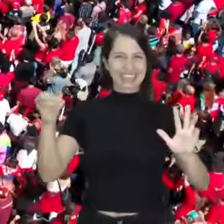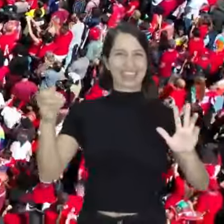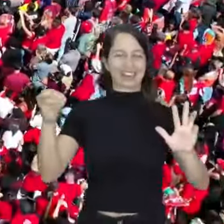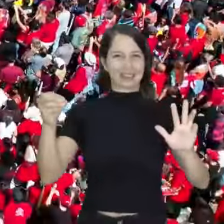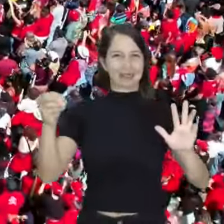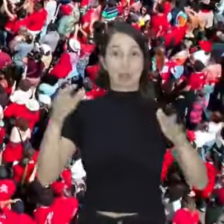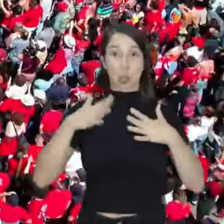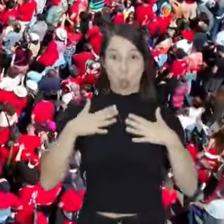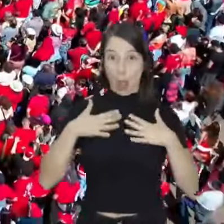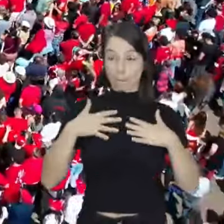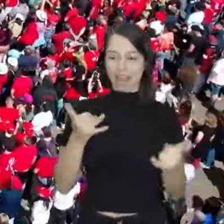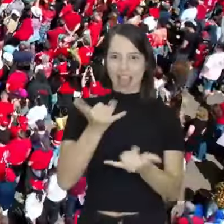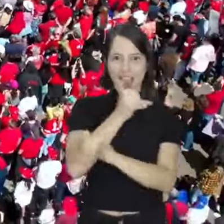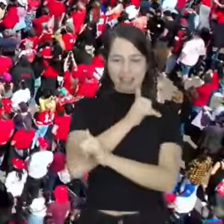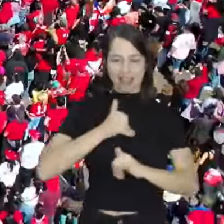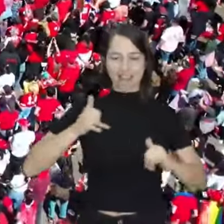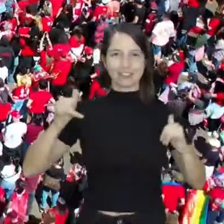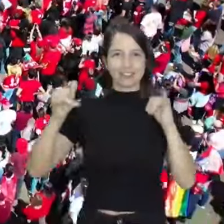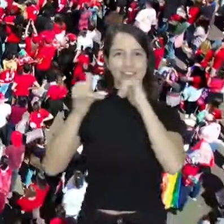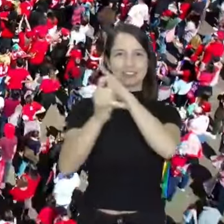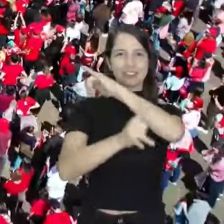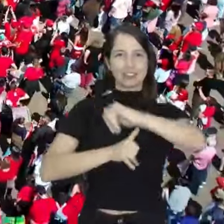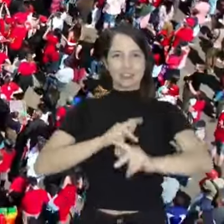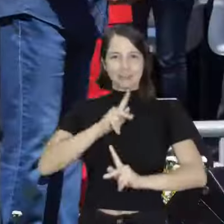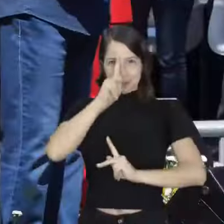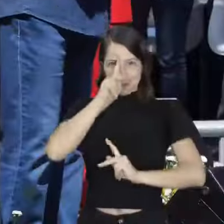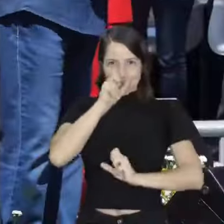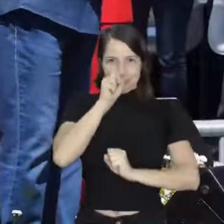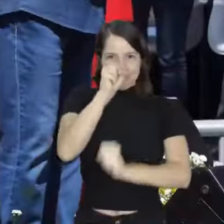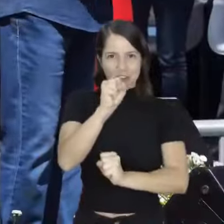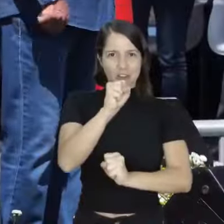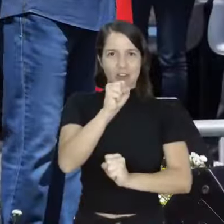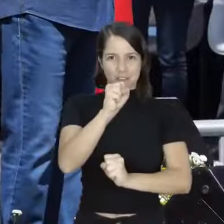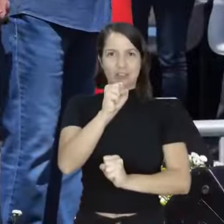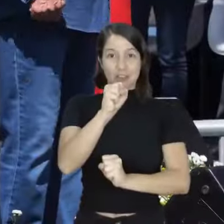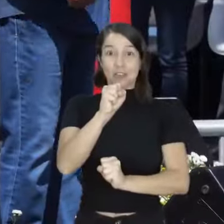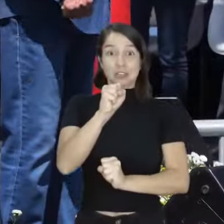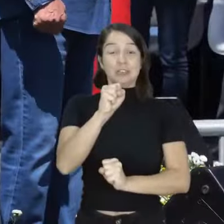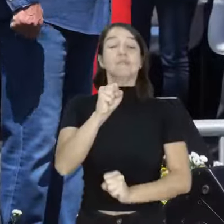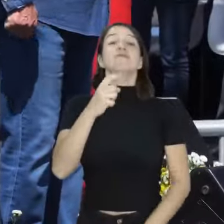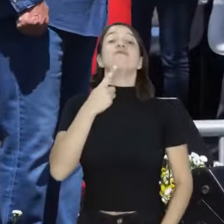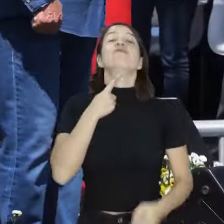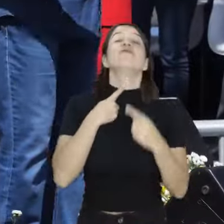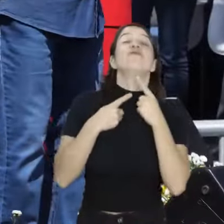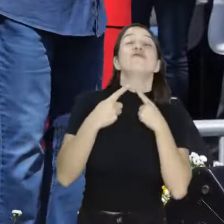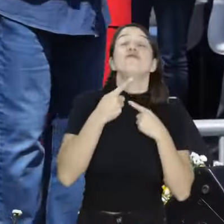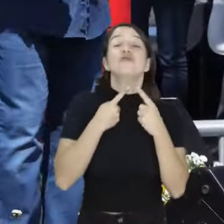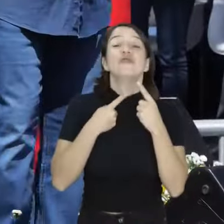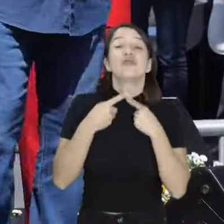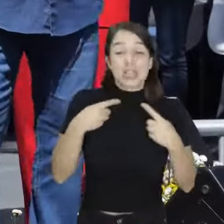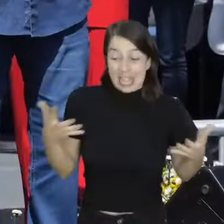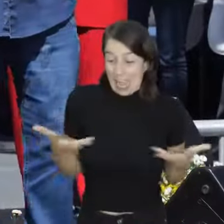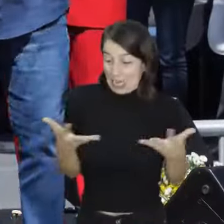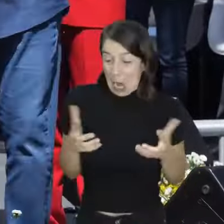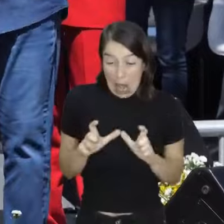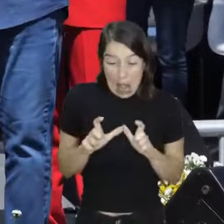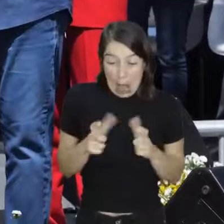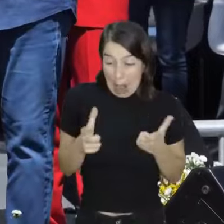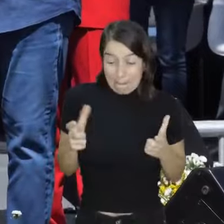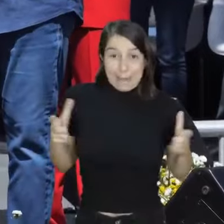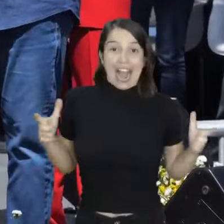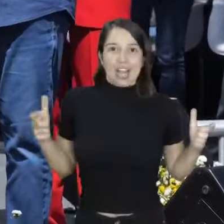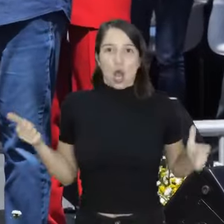é muito forte. Eu estou com muito mais vontade do que eu estava em 2002. O Brasil está precisando